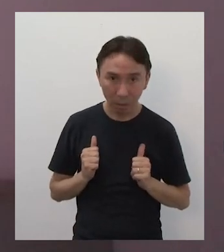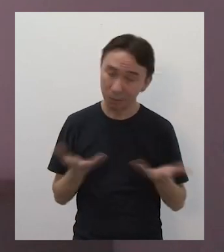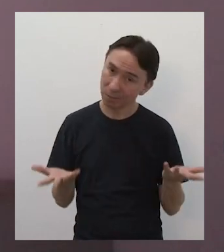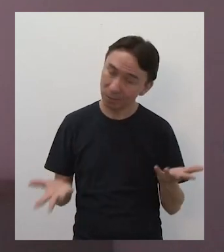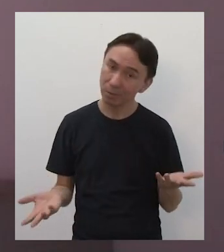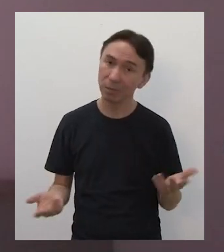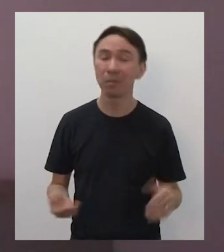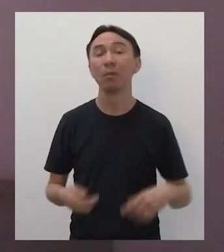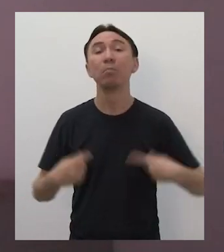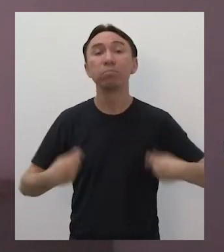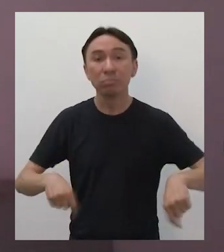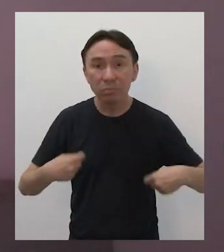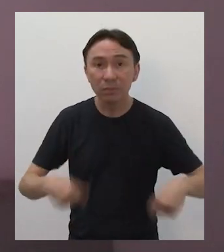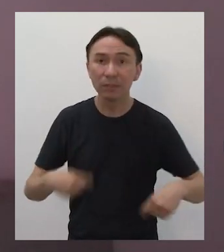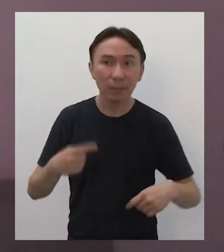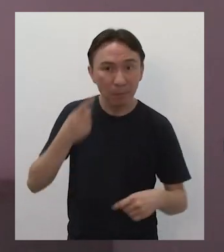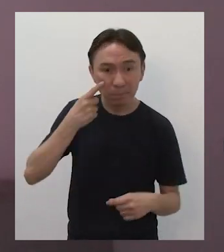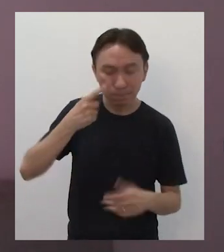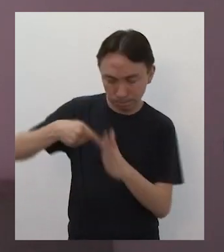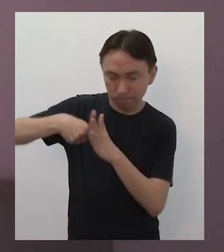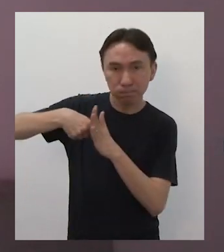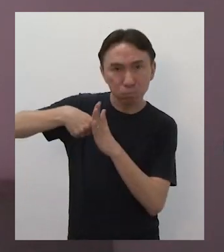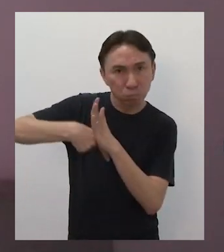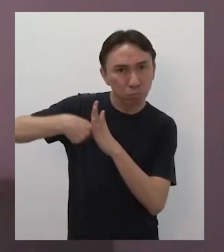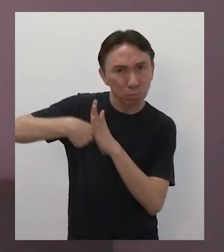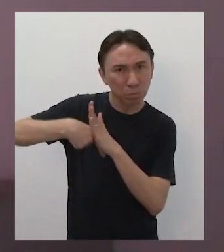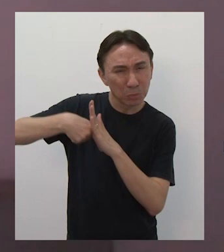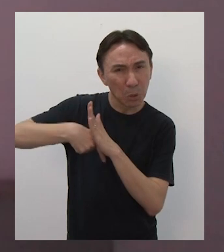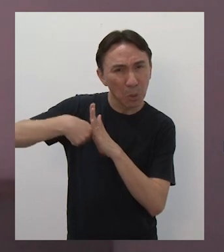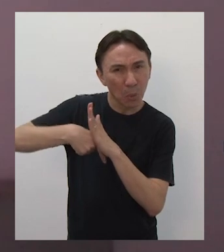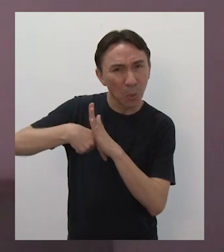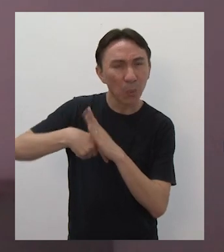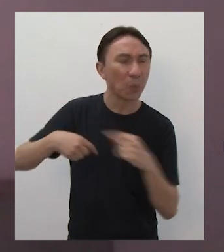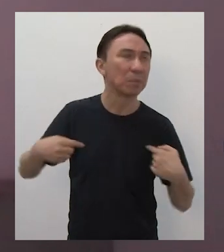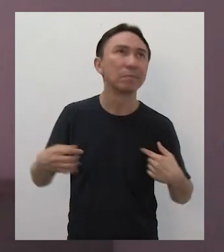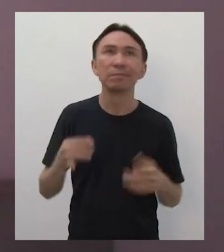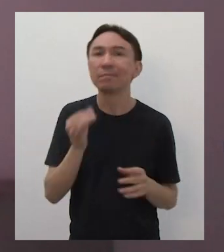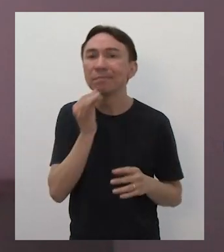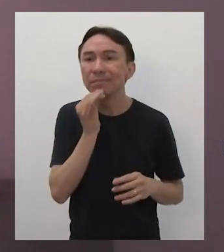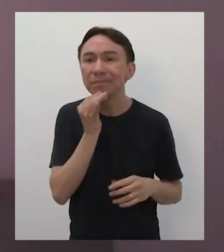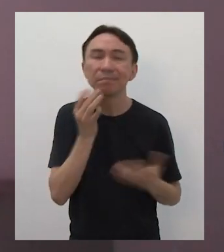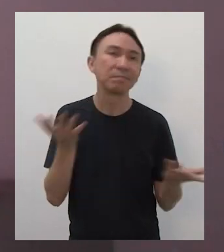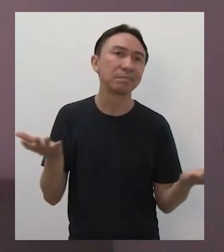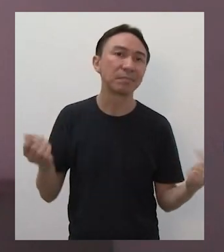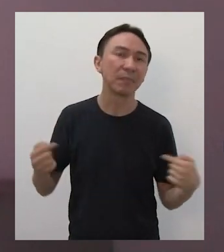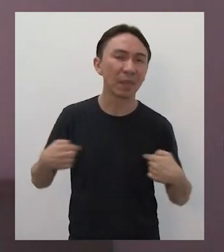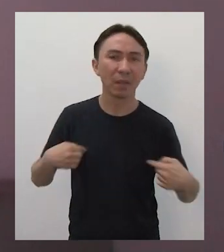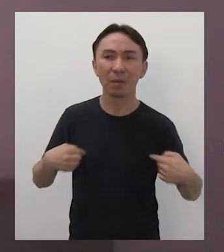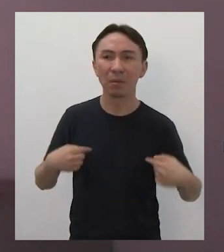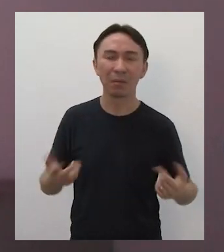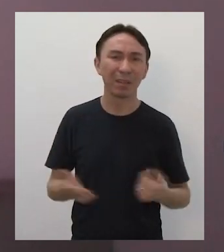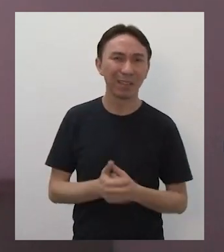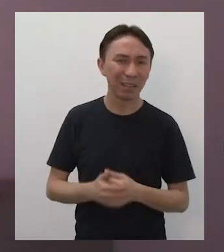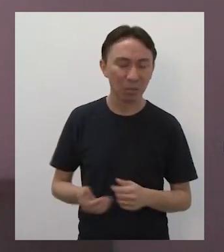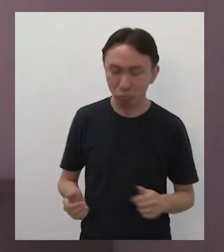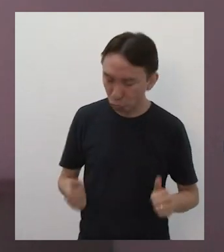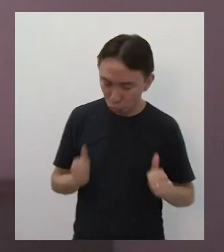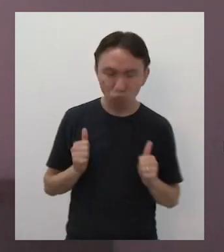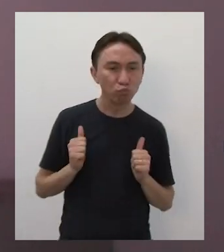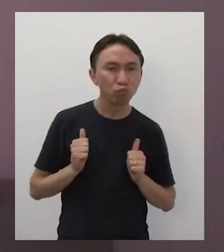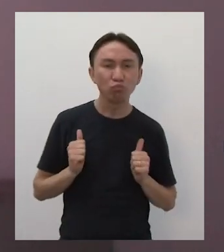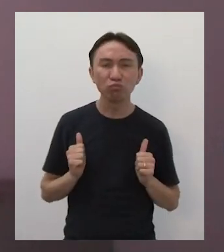de analisar, né? Será que faz bem eu ser tão